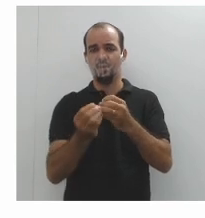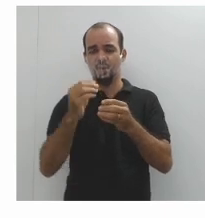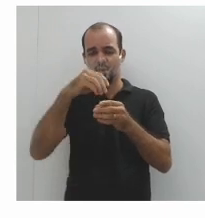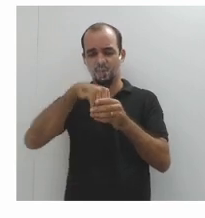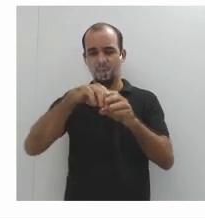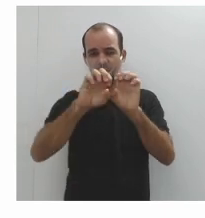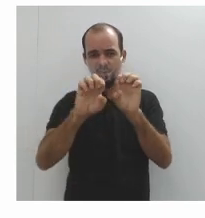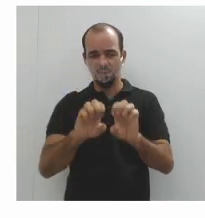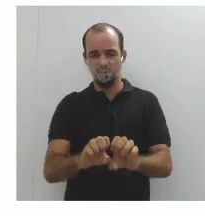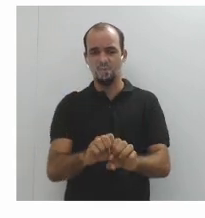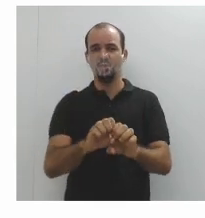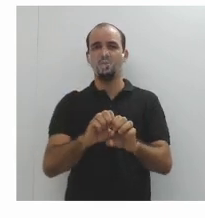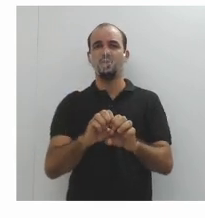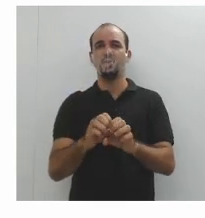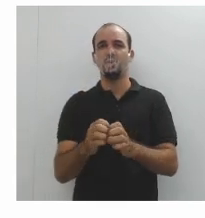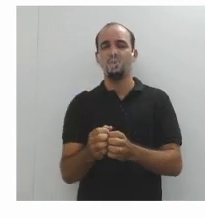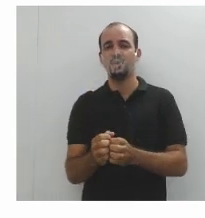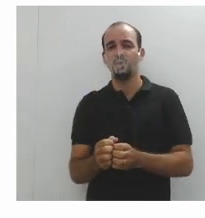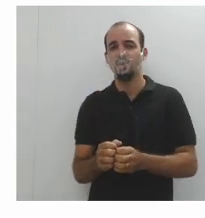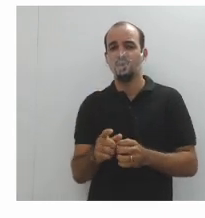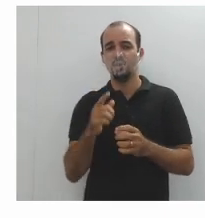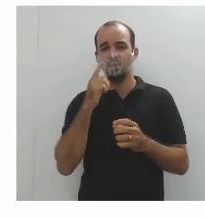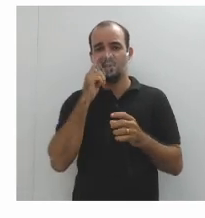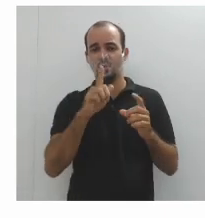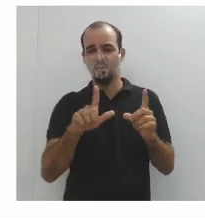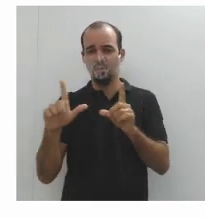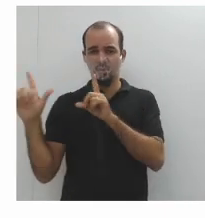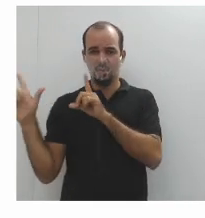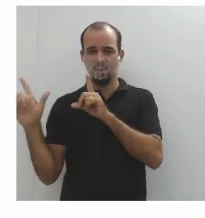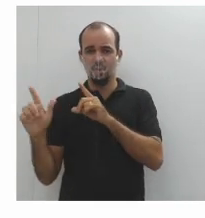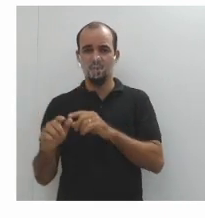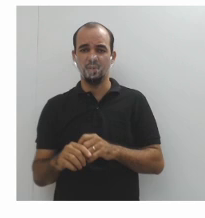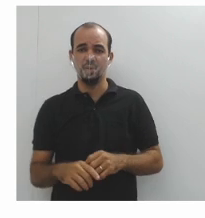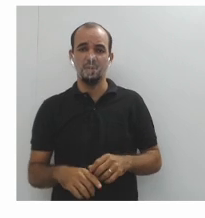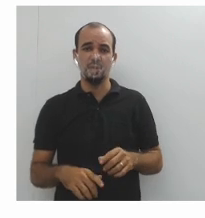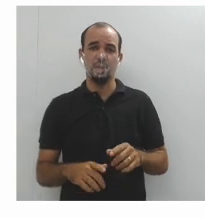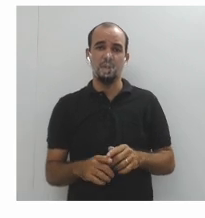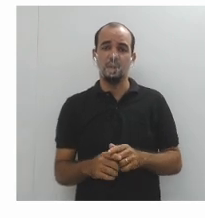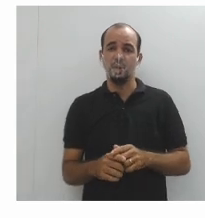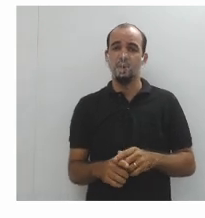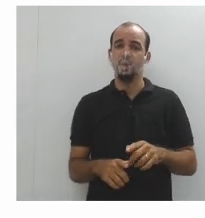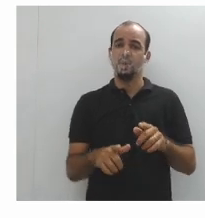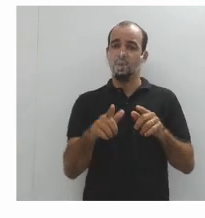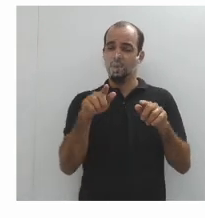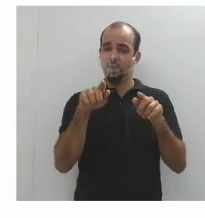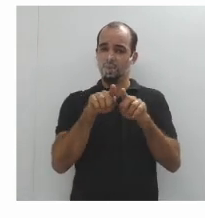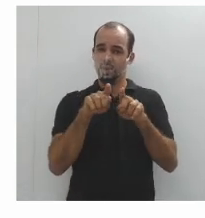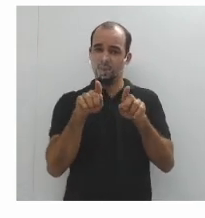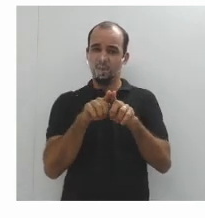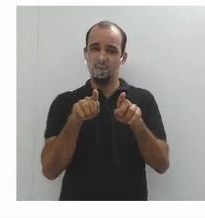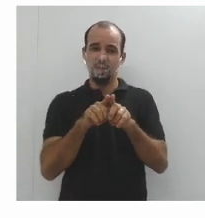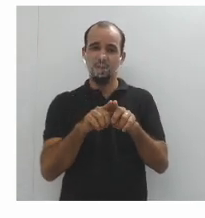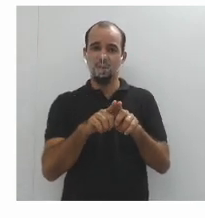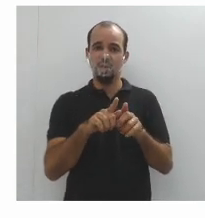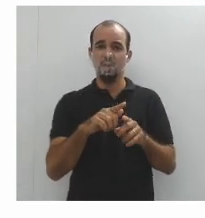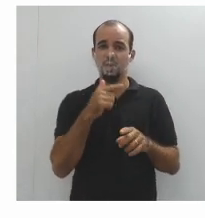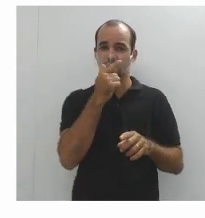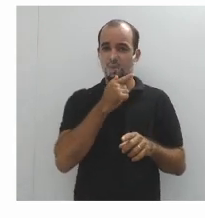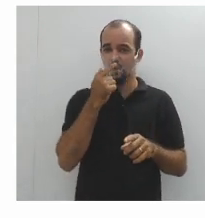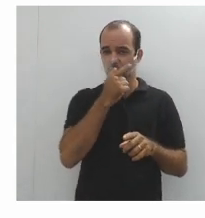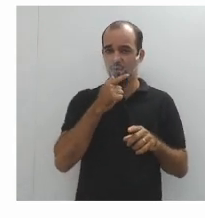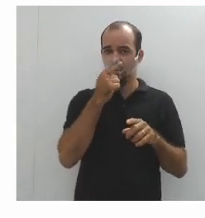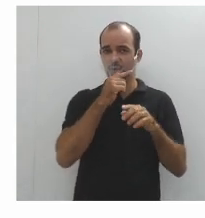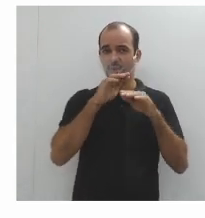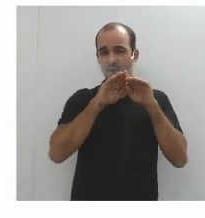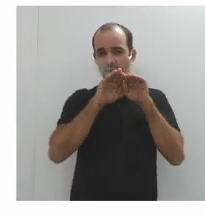nós temos glicose que ela é linear, tá bom? Esse